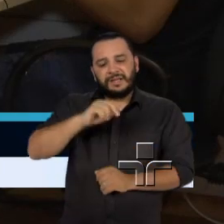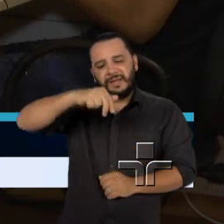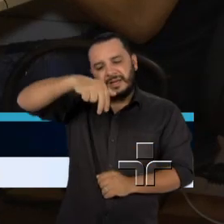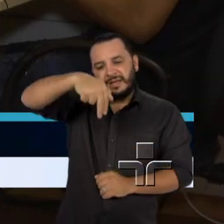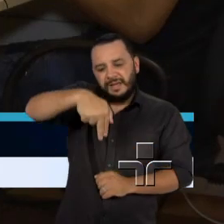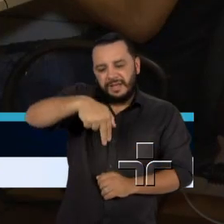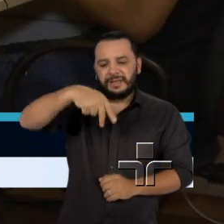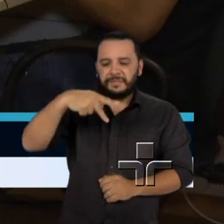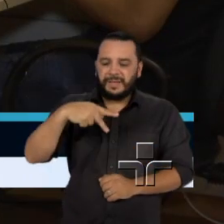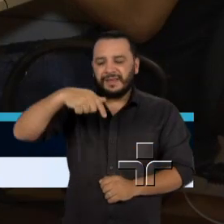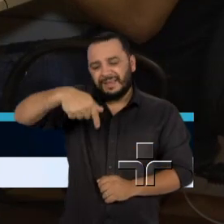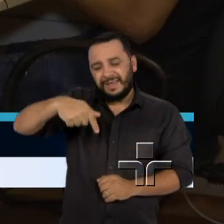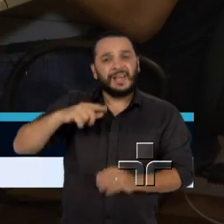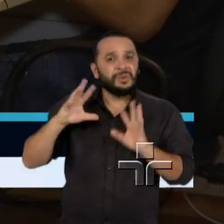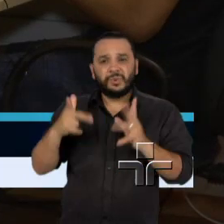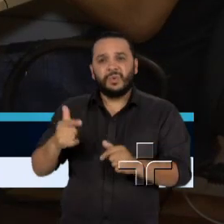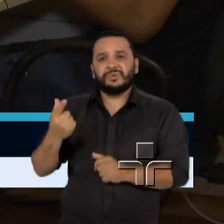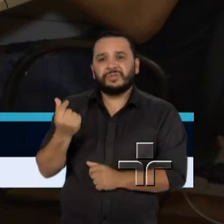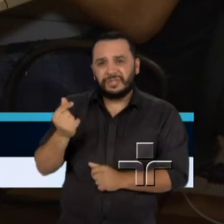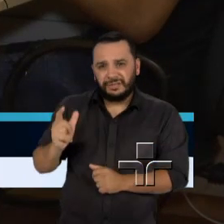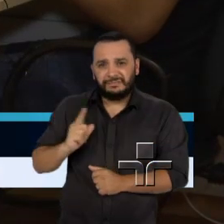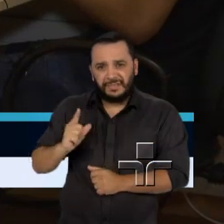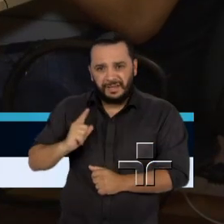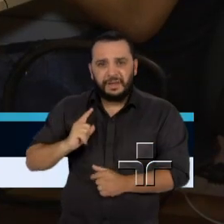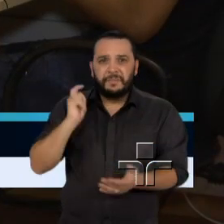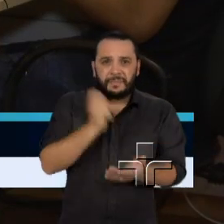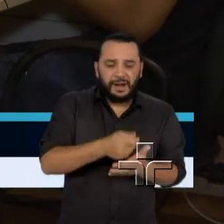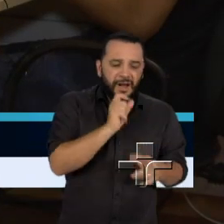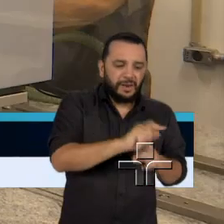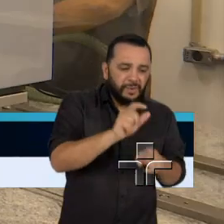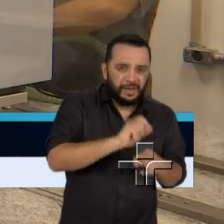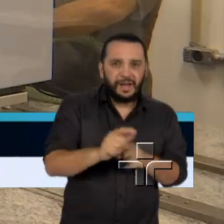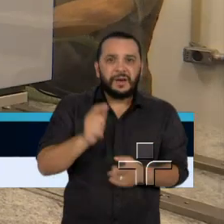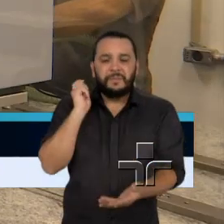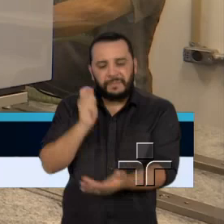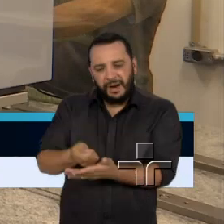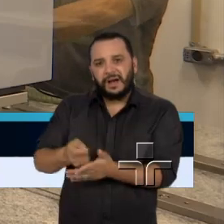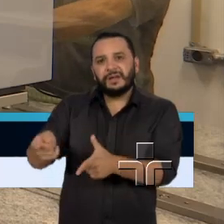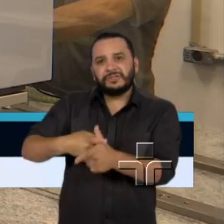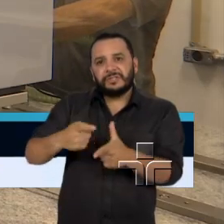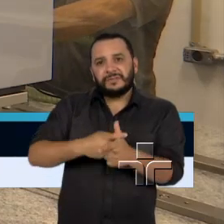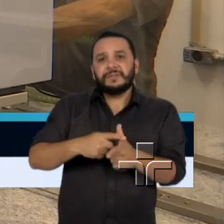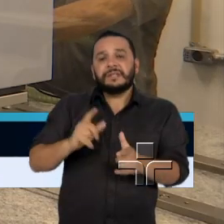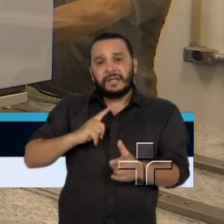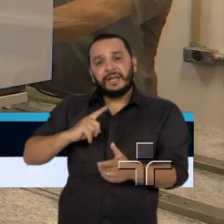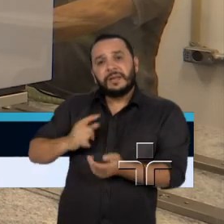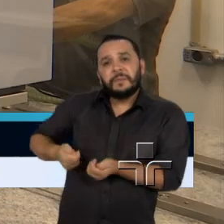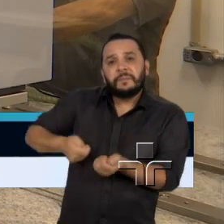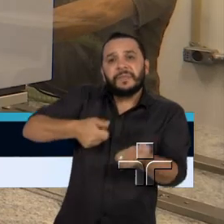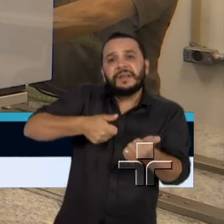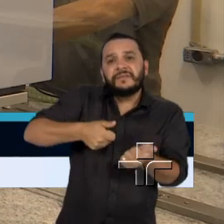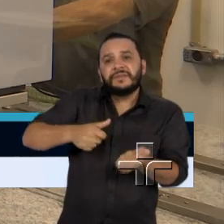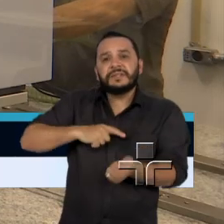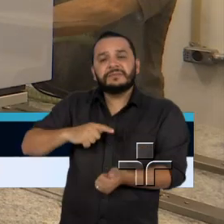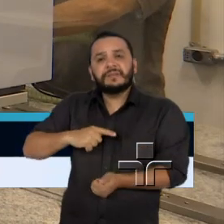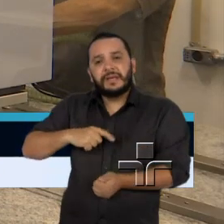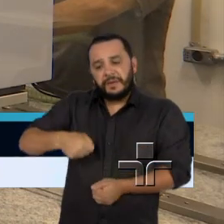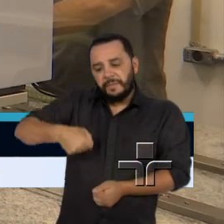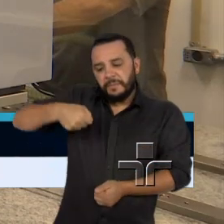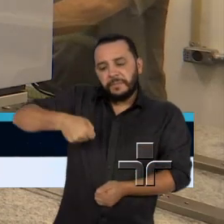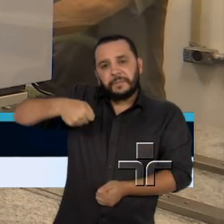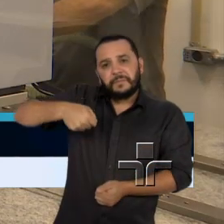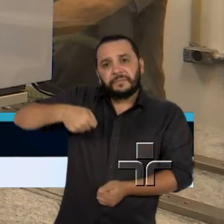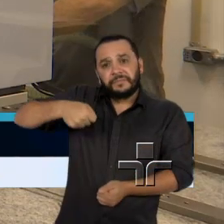para viver, para pagar aluguel, para pagar minhas contas. O bolsista do CNPq recebe por mês uma ajuda de custo para se